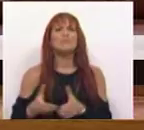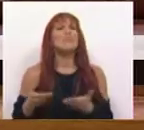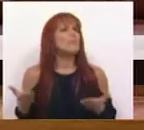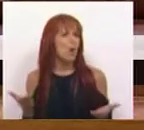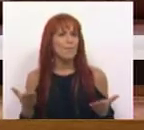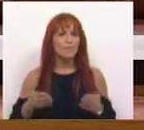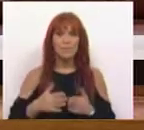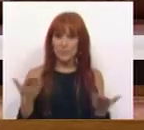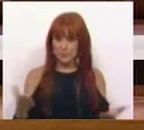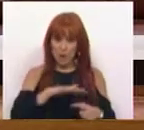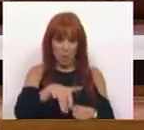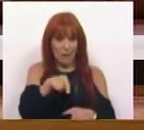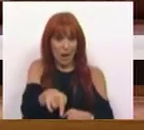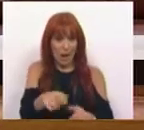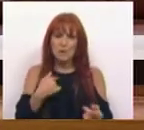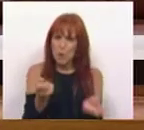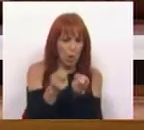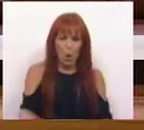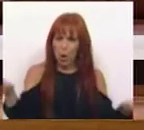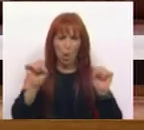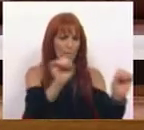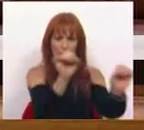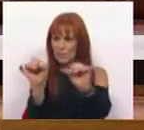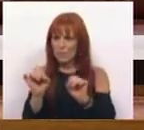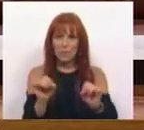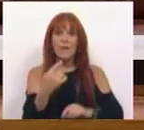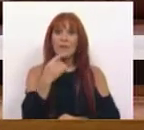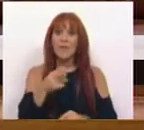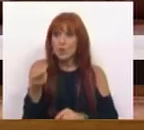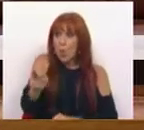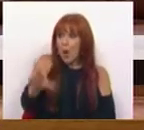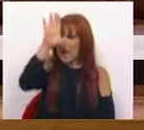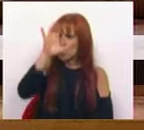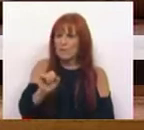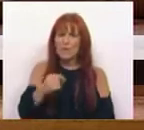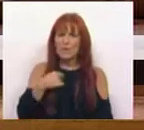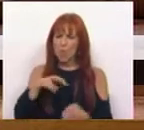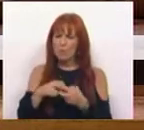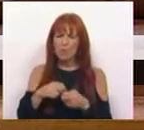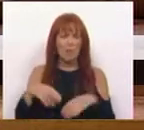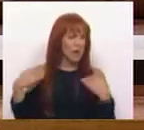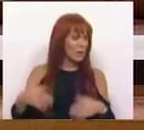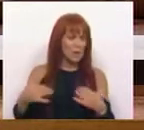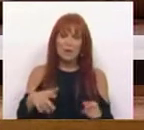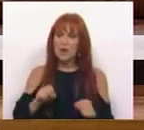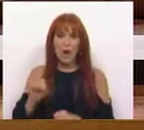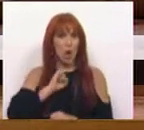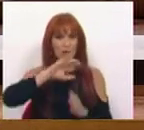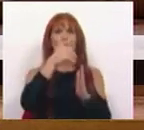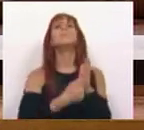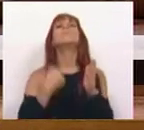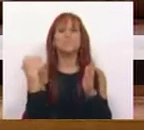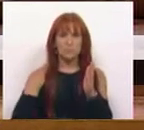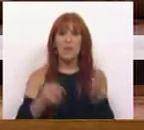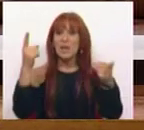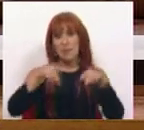coletiva. Neste contexto, não é novidade para ninguém dizer que o anterior Governo tinha um problema sério com a nossa